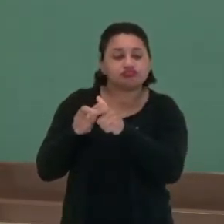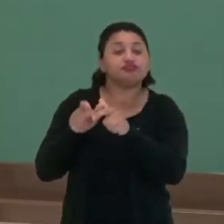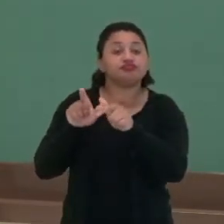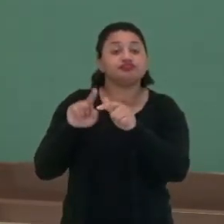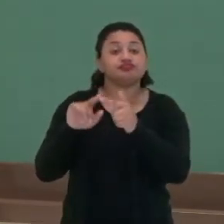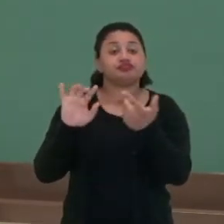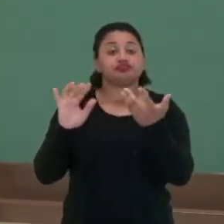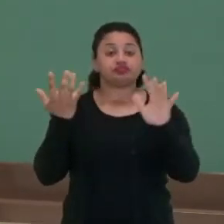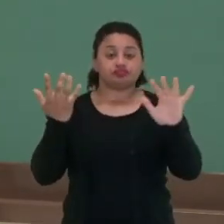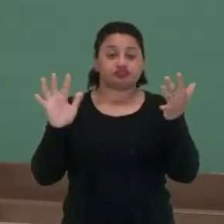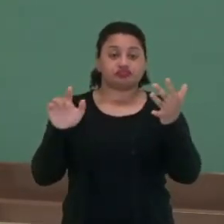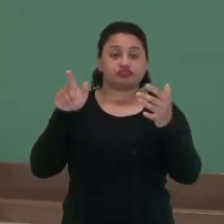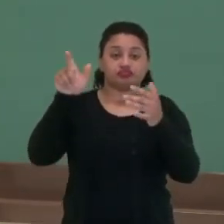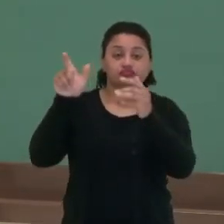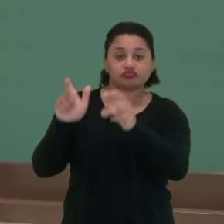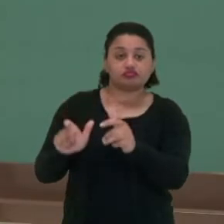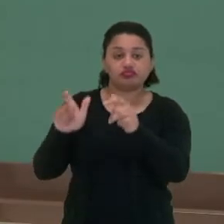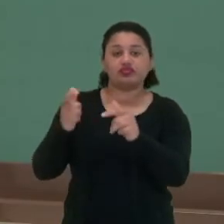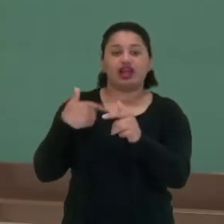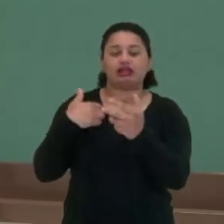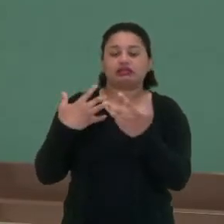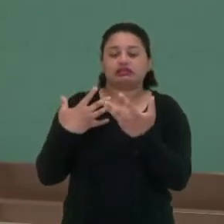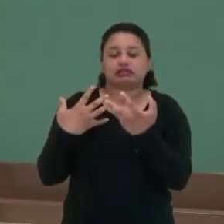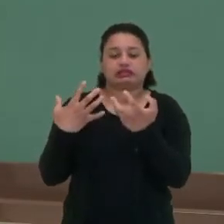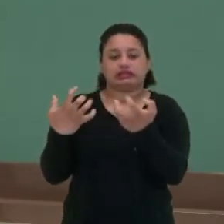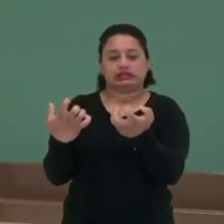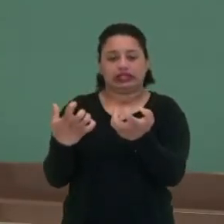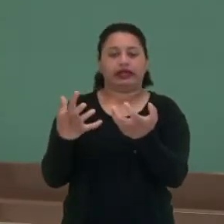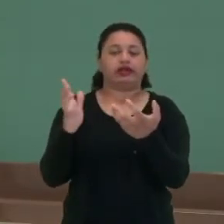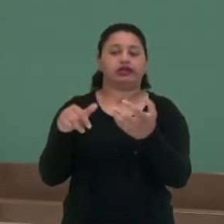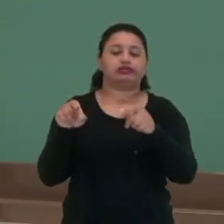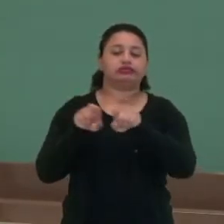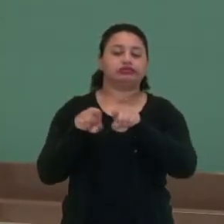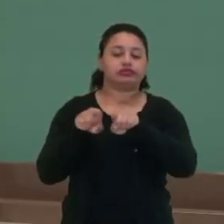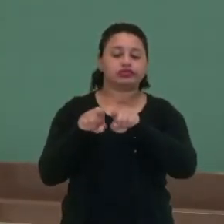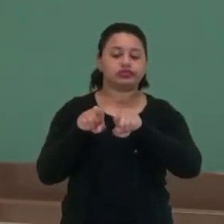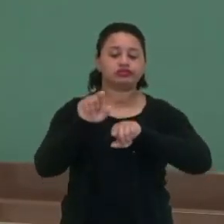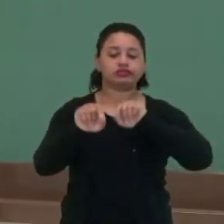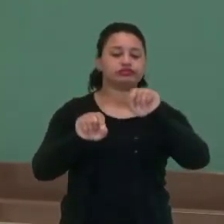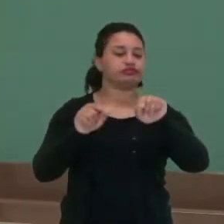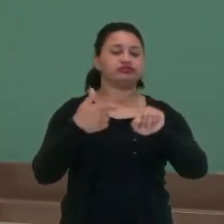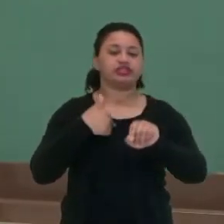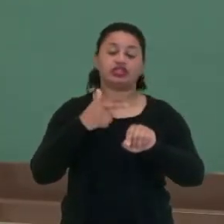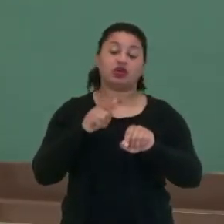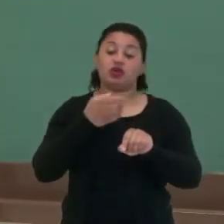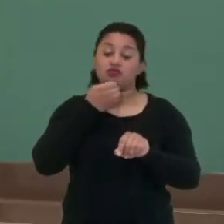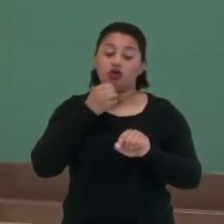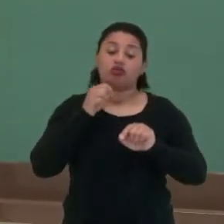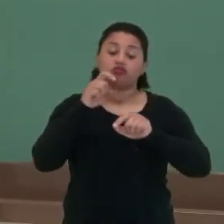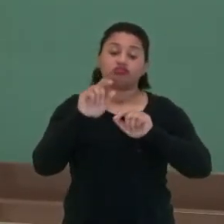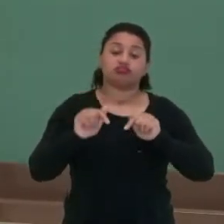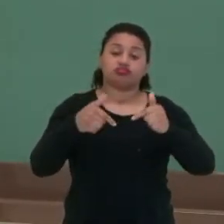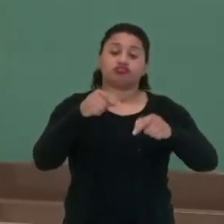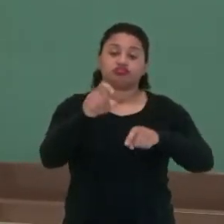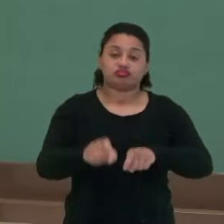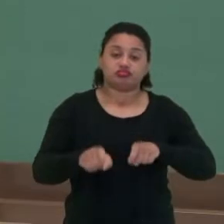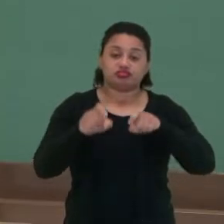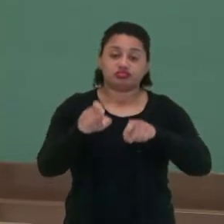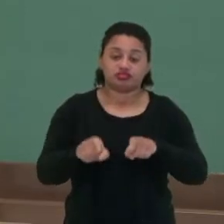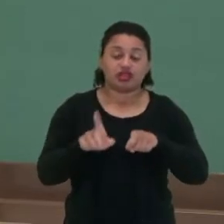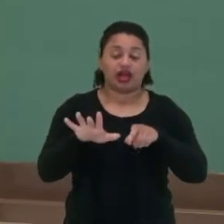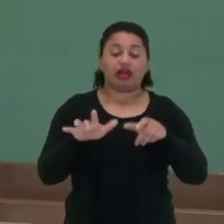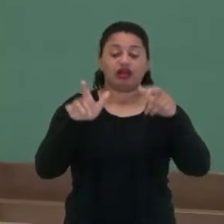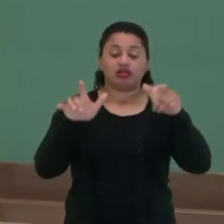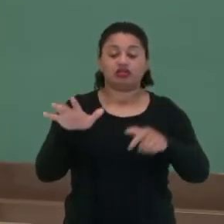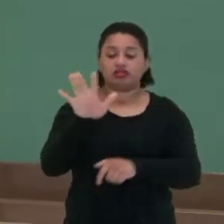daquela região também é um clima mais árido, é um clima menos favorável à prática agrícola, é uma região assim,